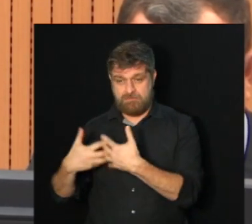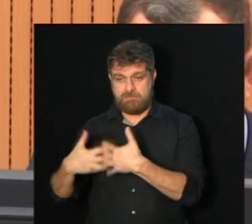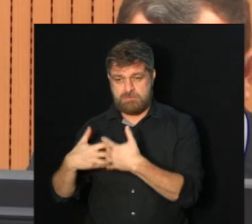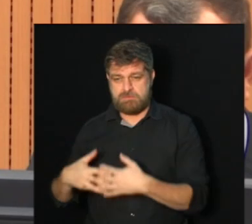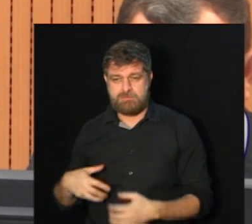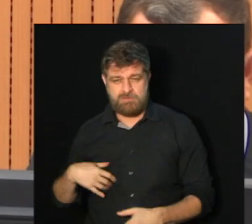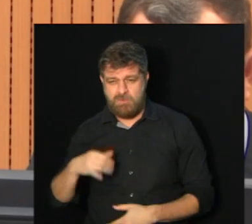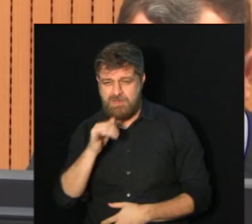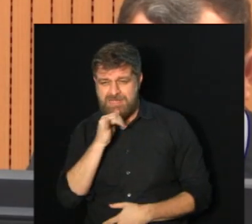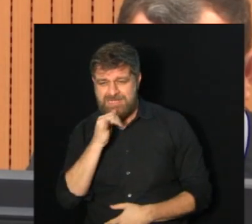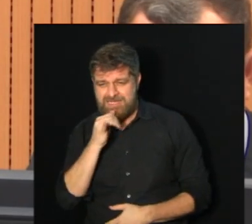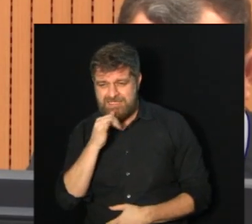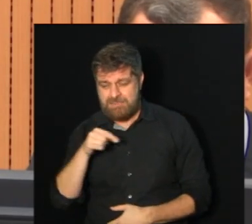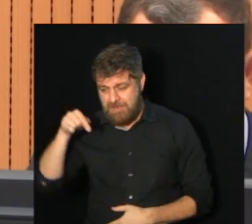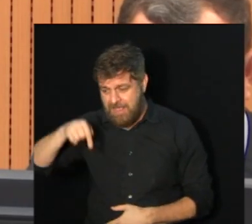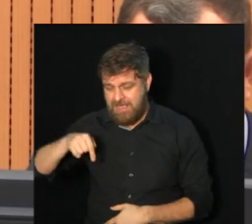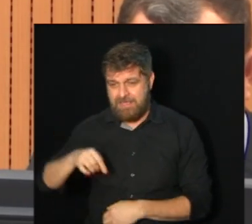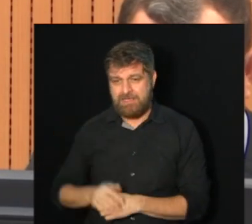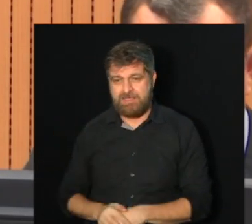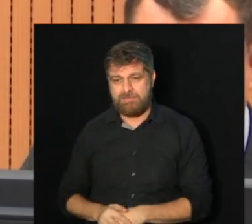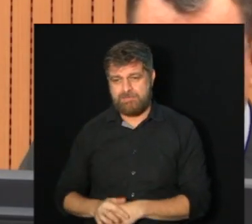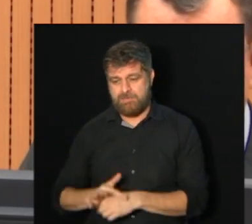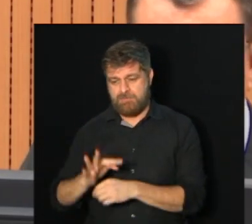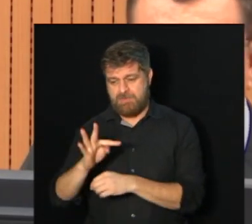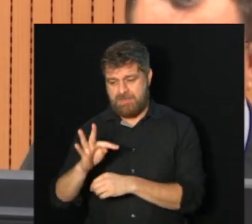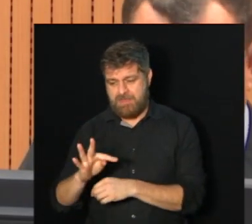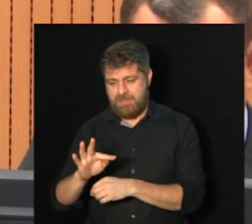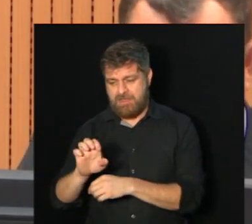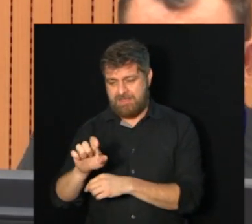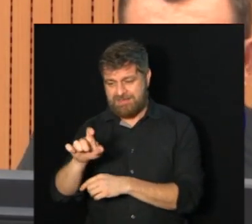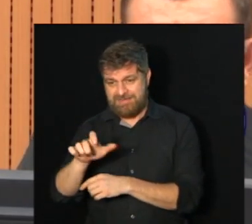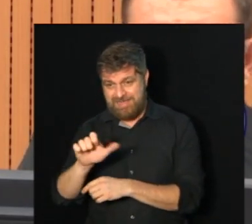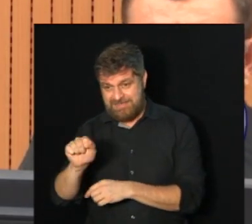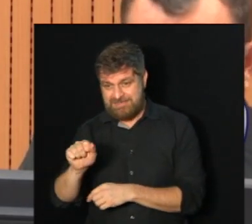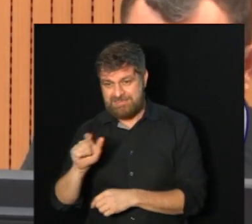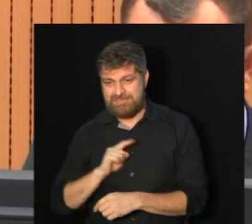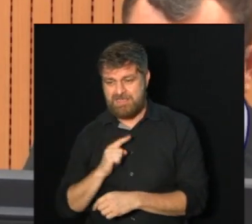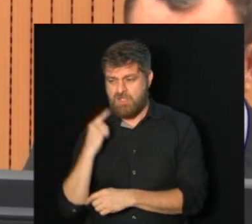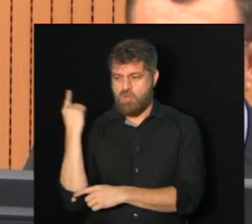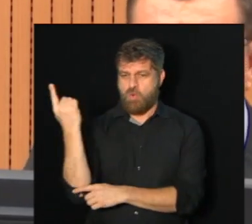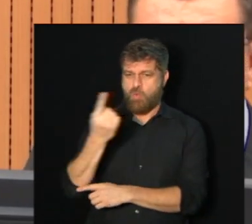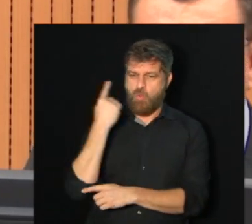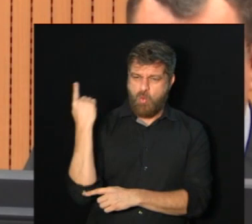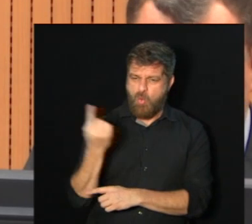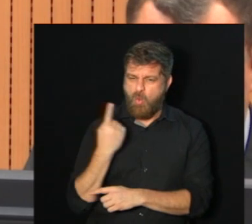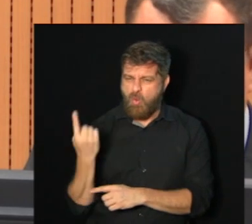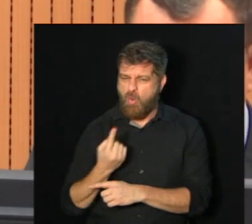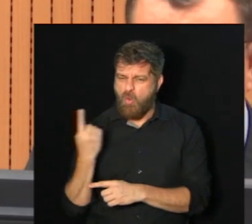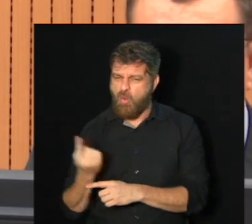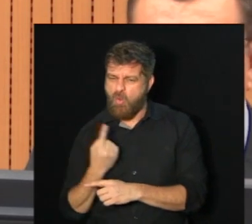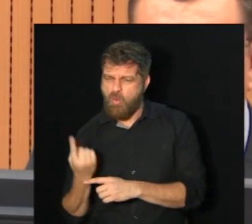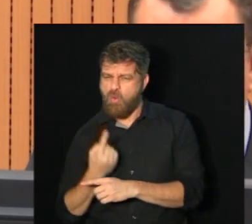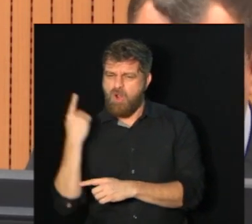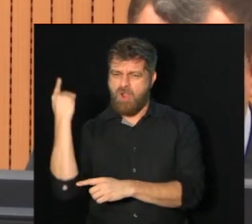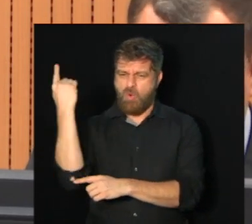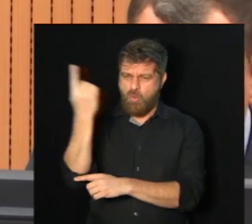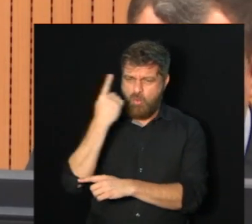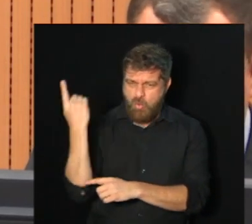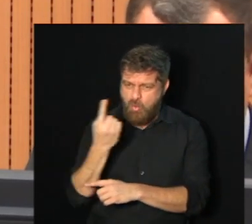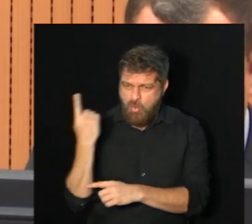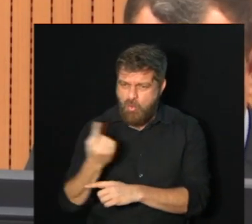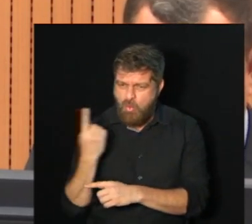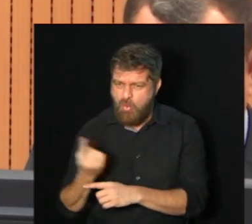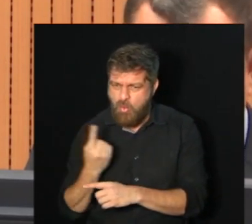dou o exemplo típico aqui do Texas, onde ocorrem muitos tornados na época de primavera